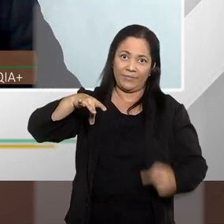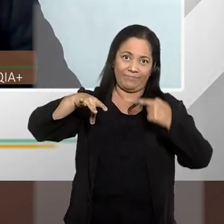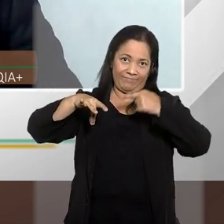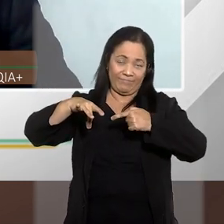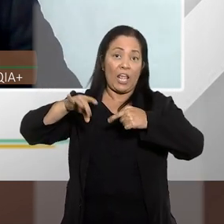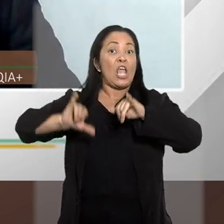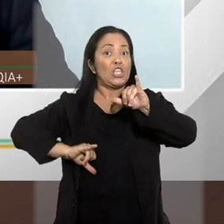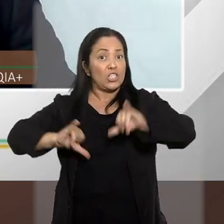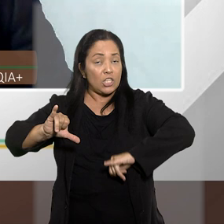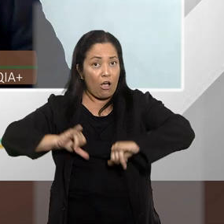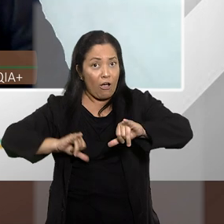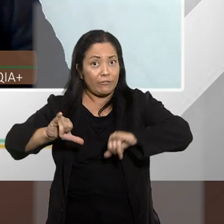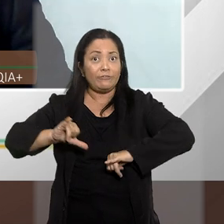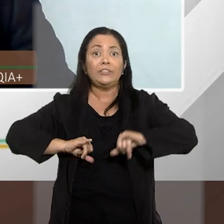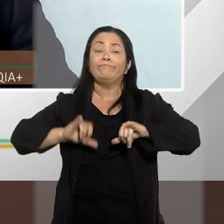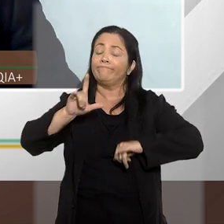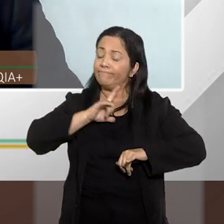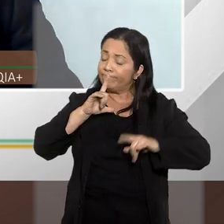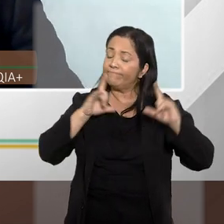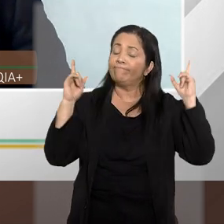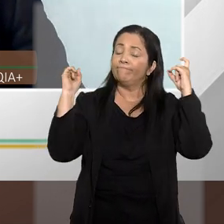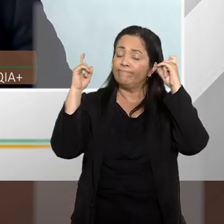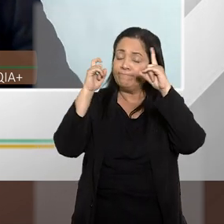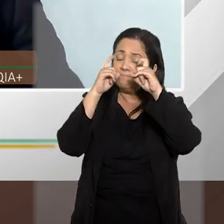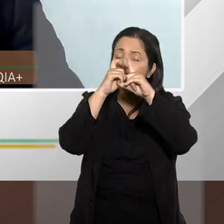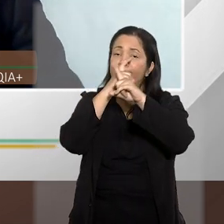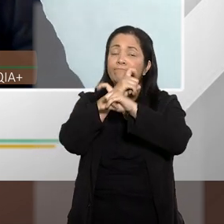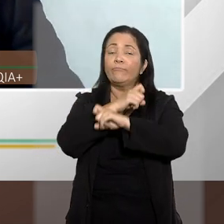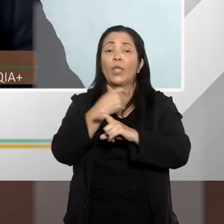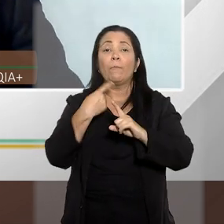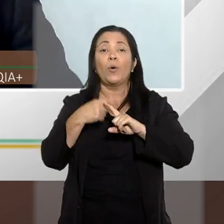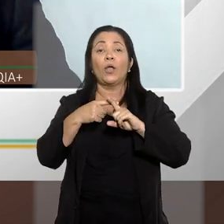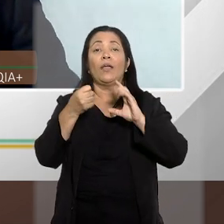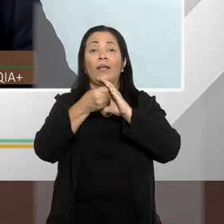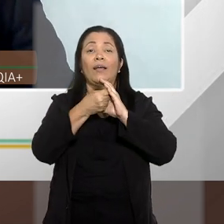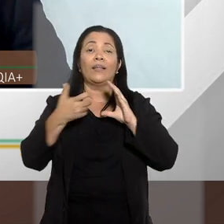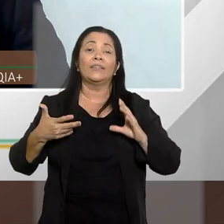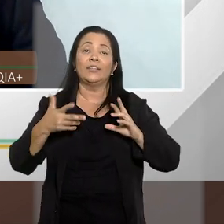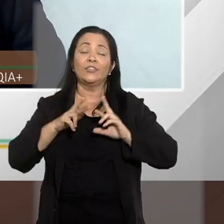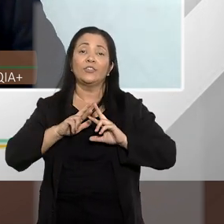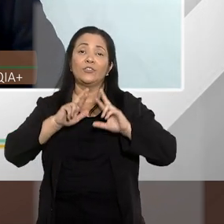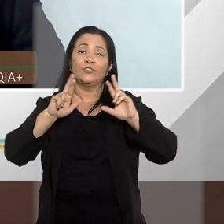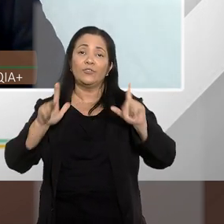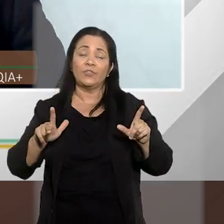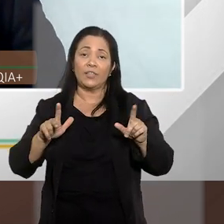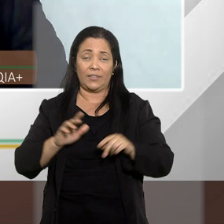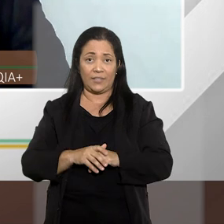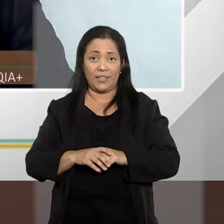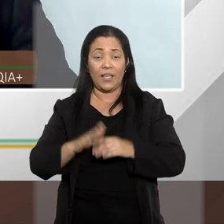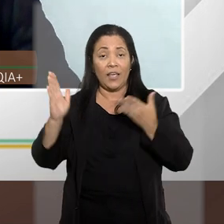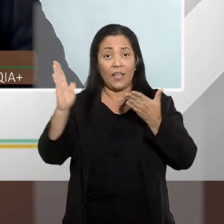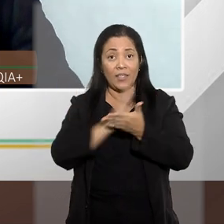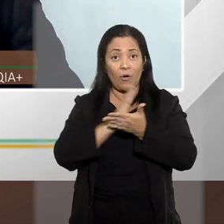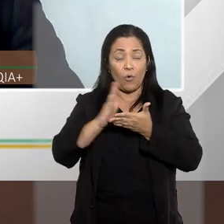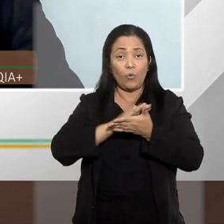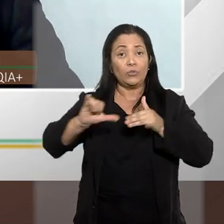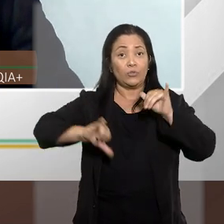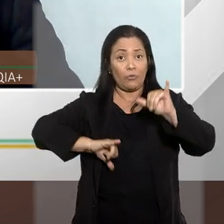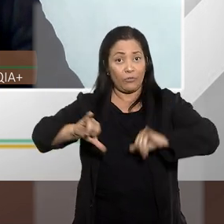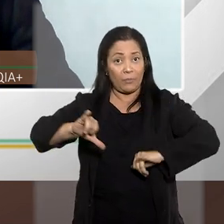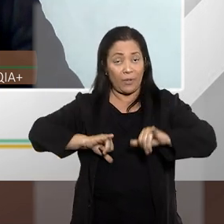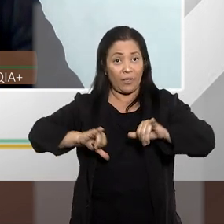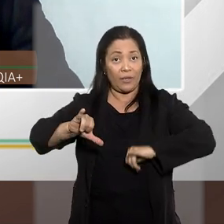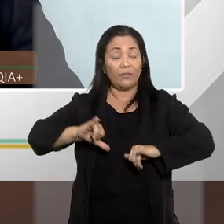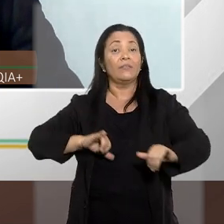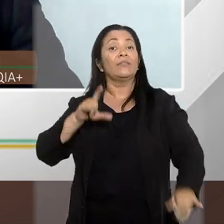que são muito característicos da sua vivência. Entre eles, são alguns desses sofrimentos que você destacou, né? E isso faz